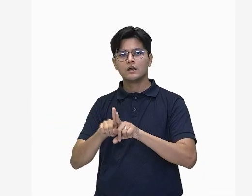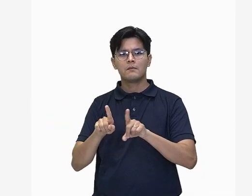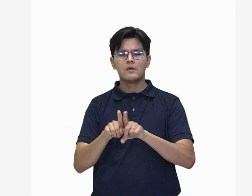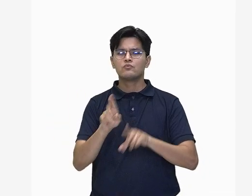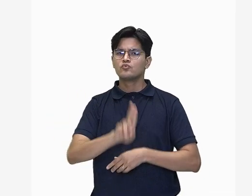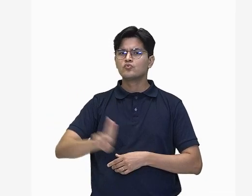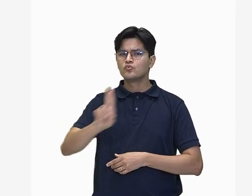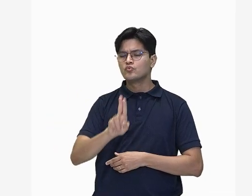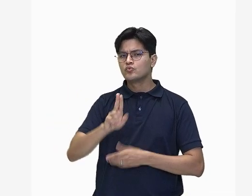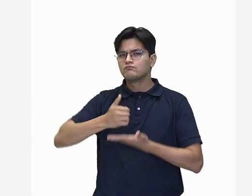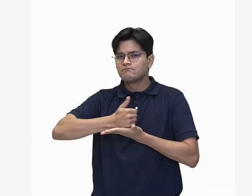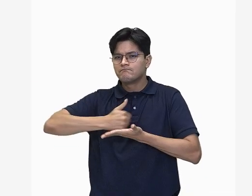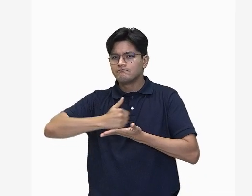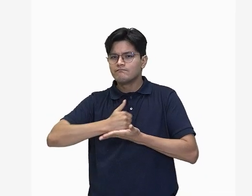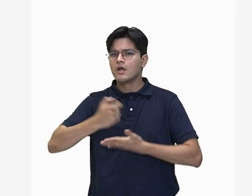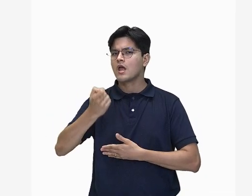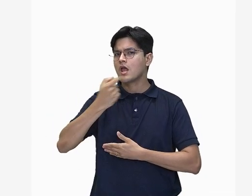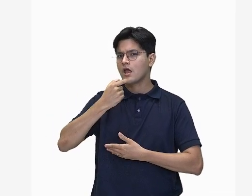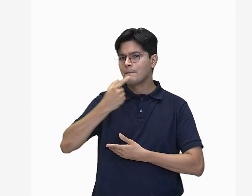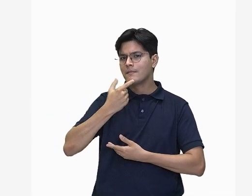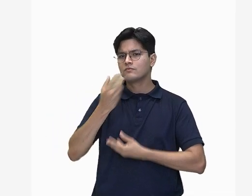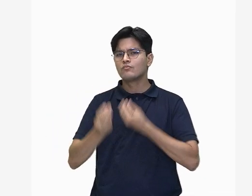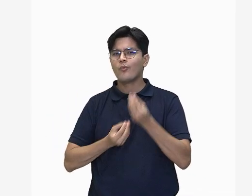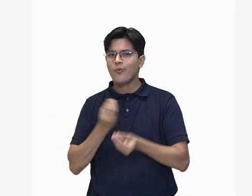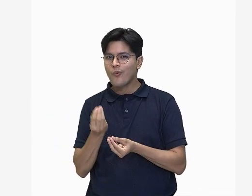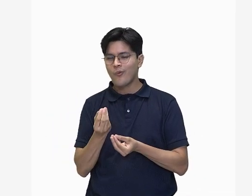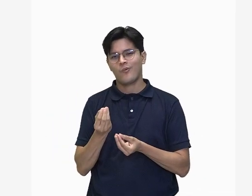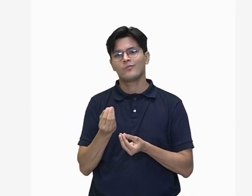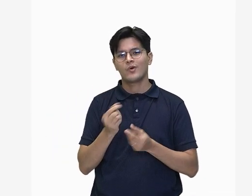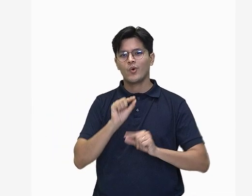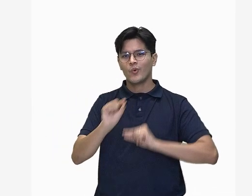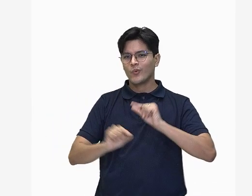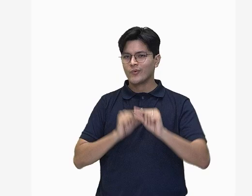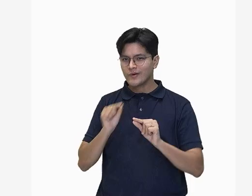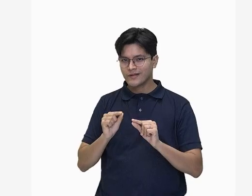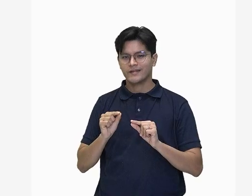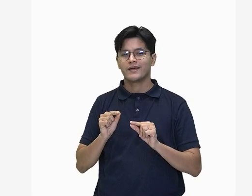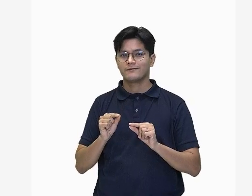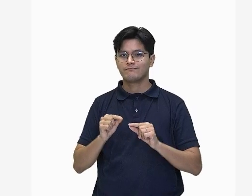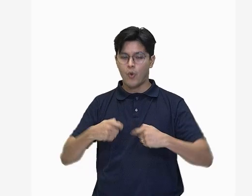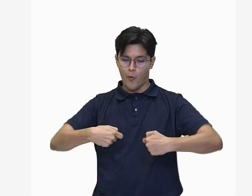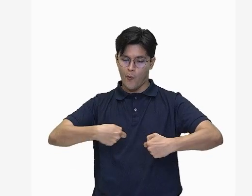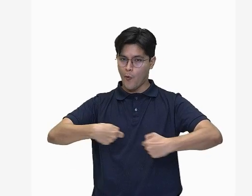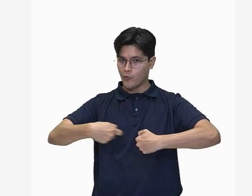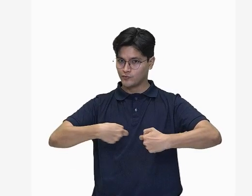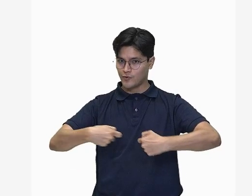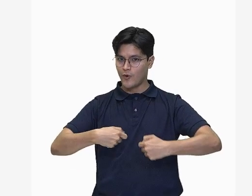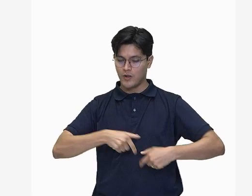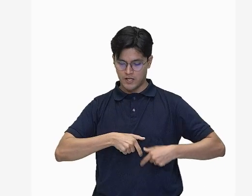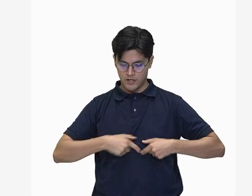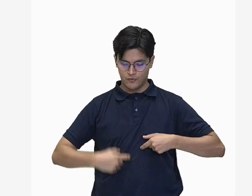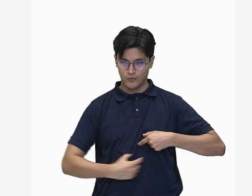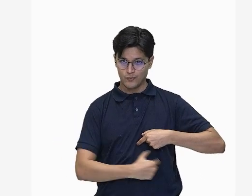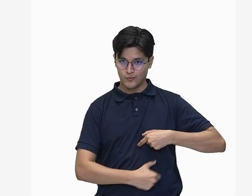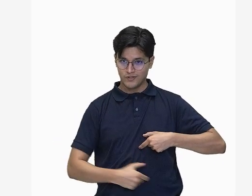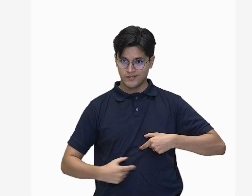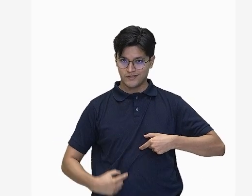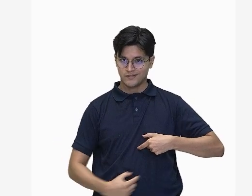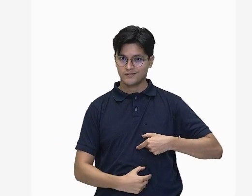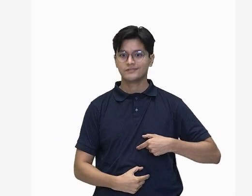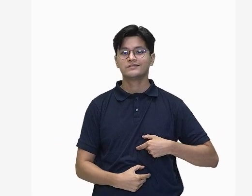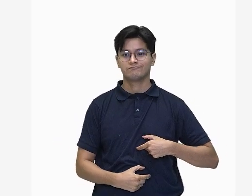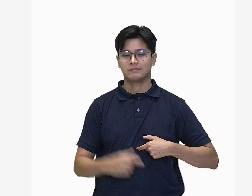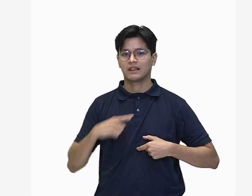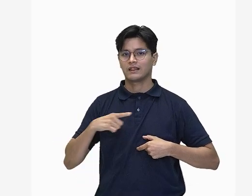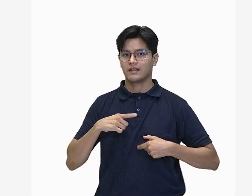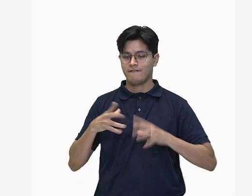fitoterápico é laxante mecânico e regulador intestinal. As fibras absorvem a água e formam um